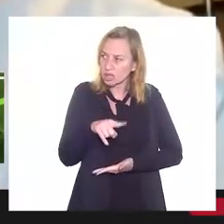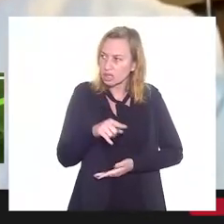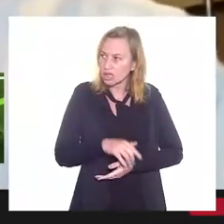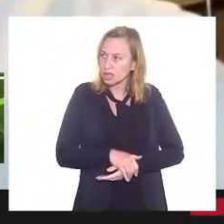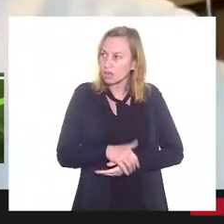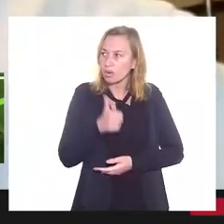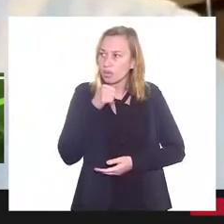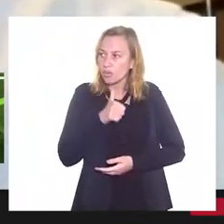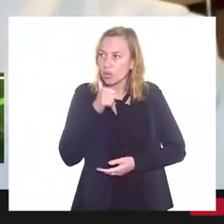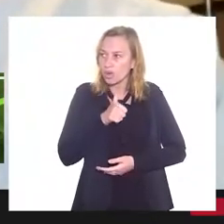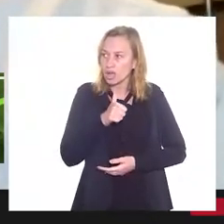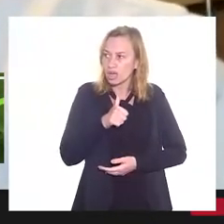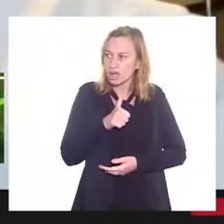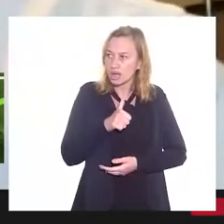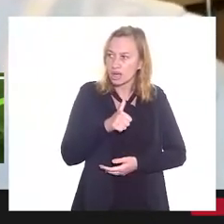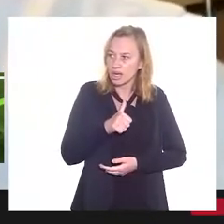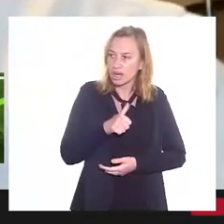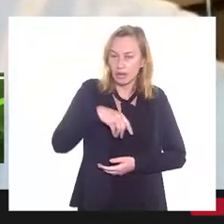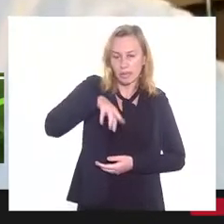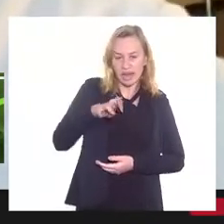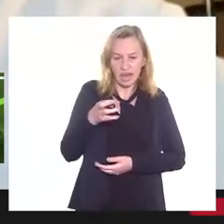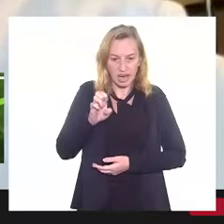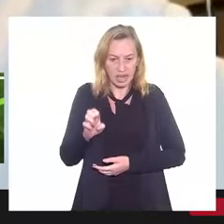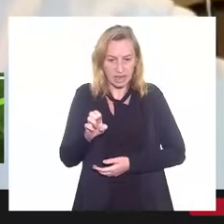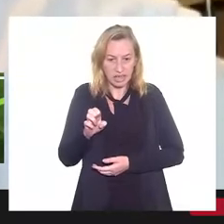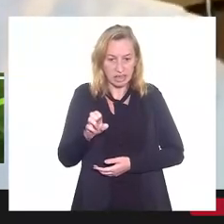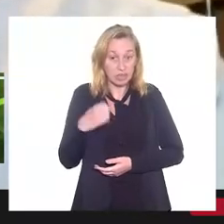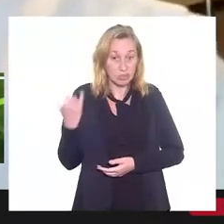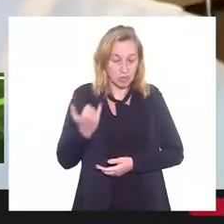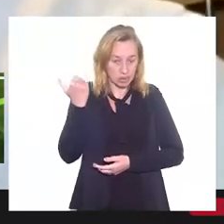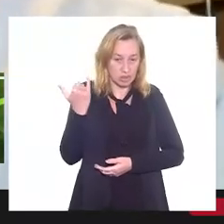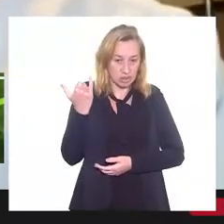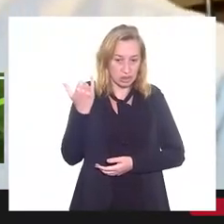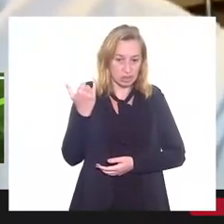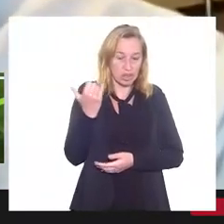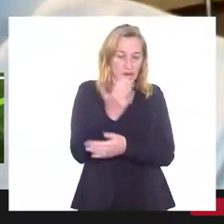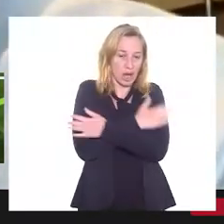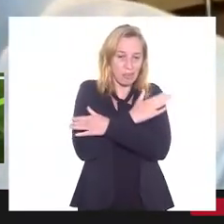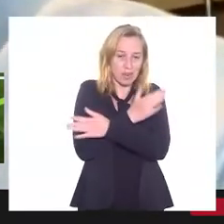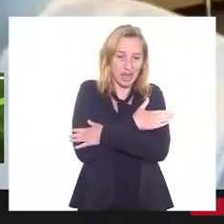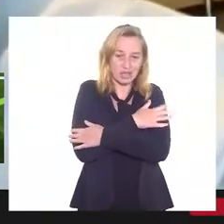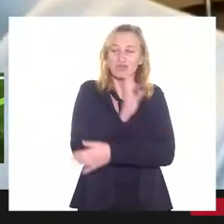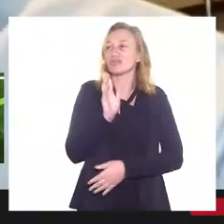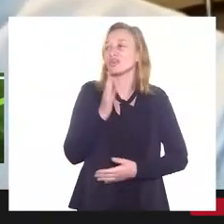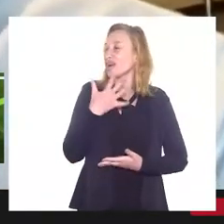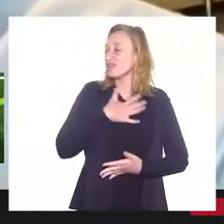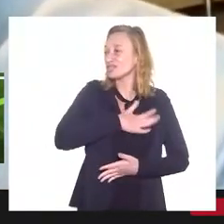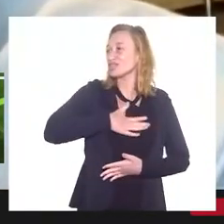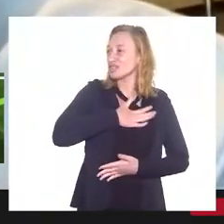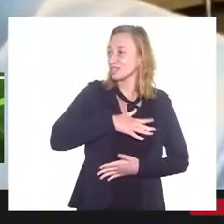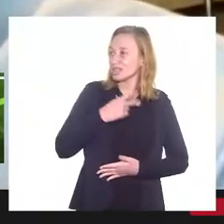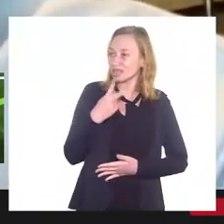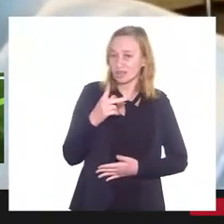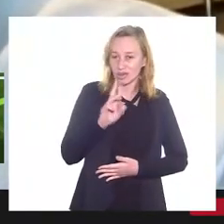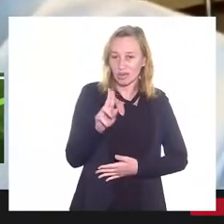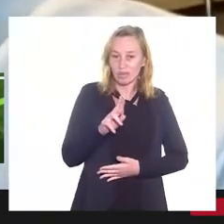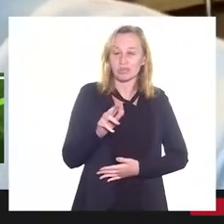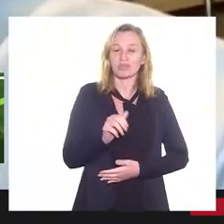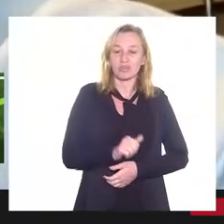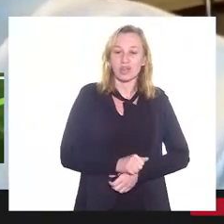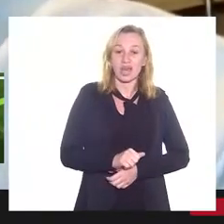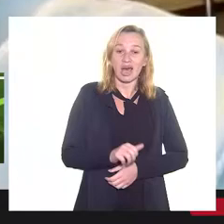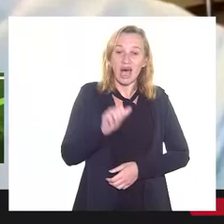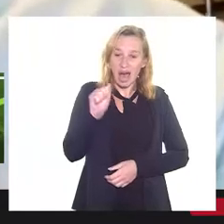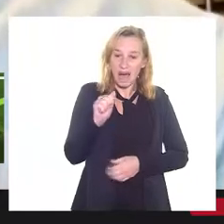uma mulher guerreira que a Margaret atriz o nome abraço água isso o Magalhães